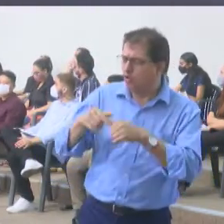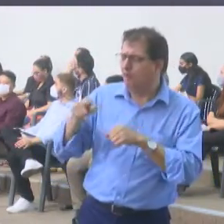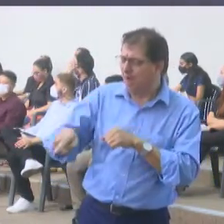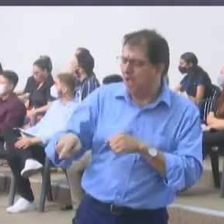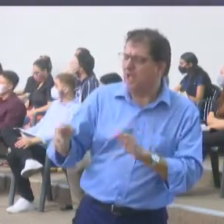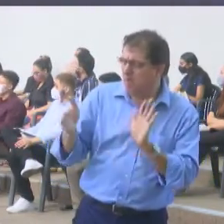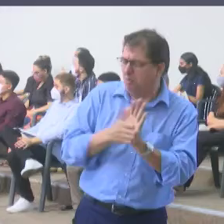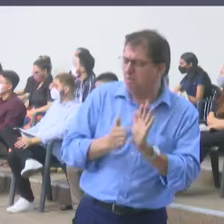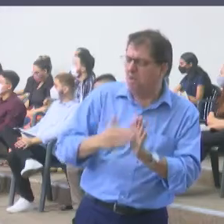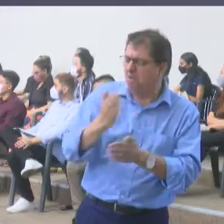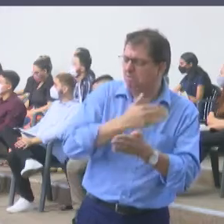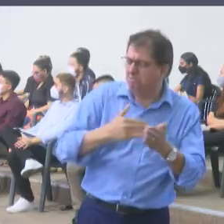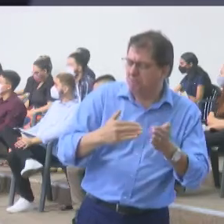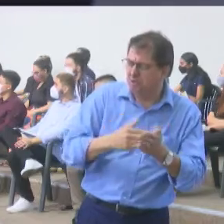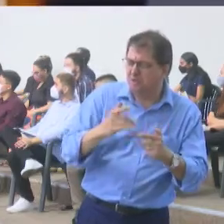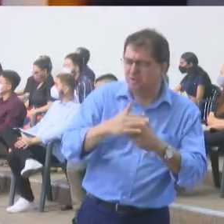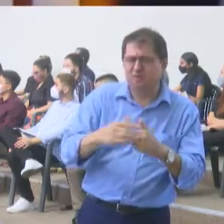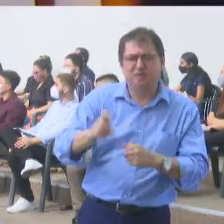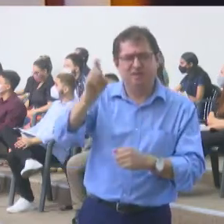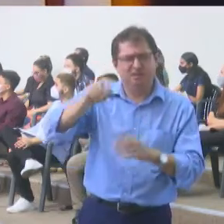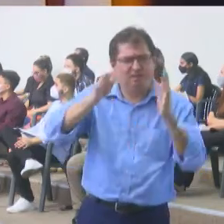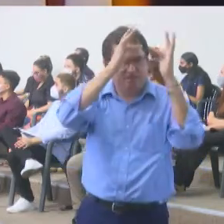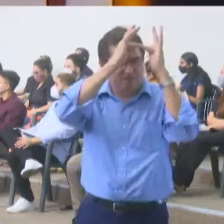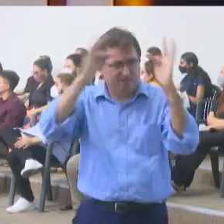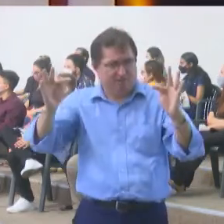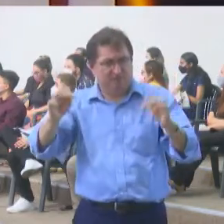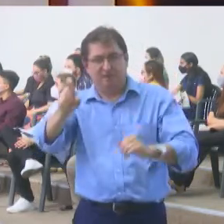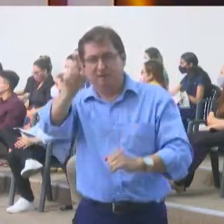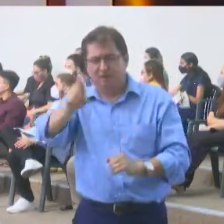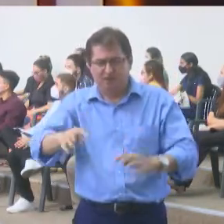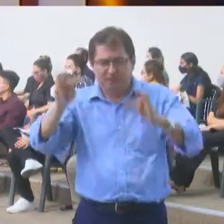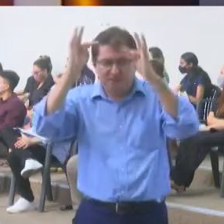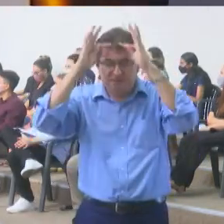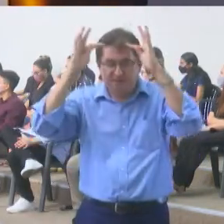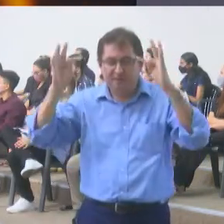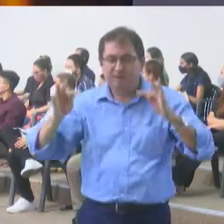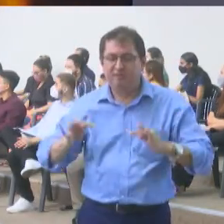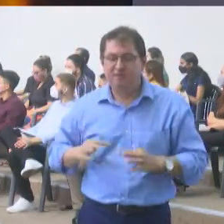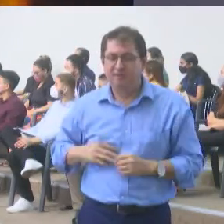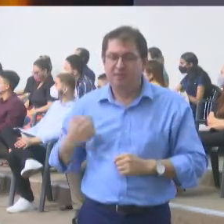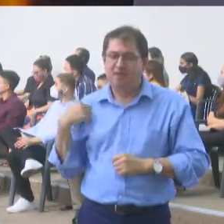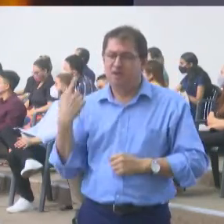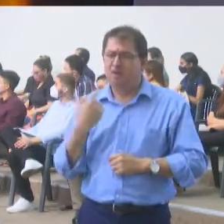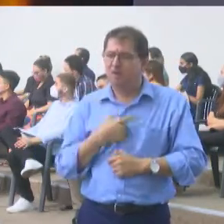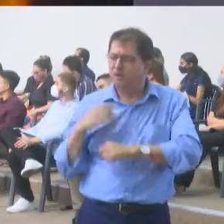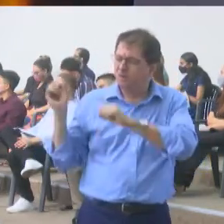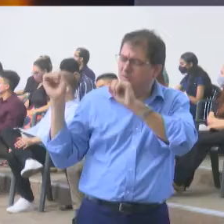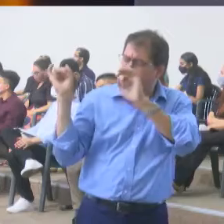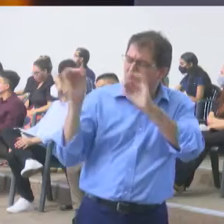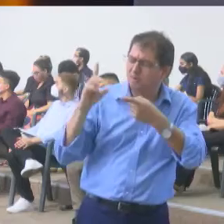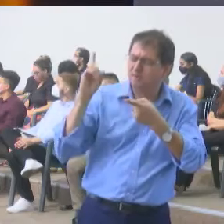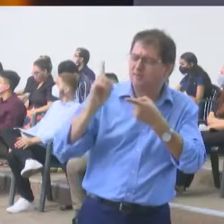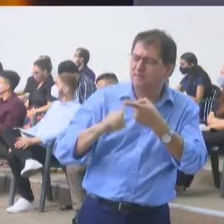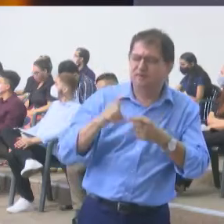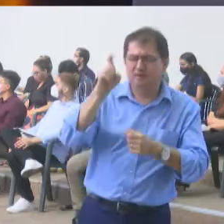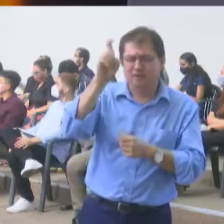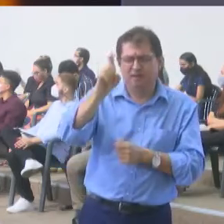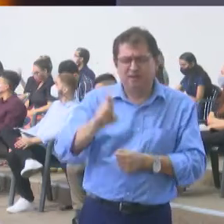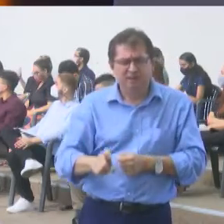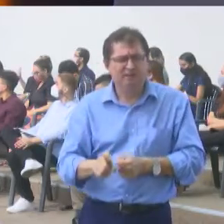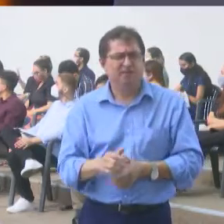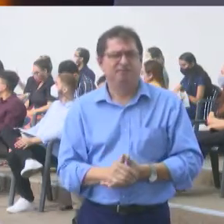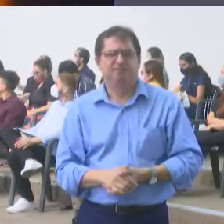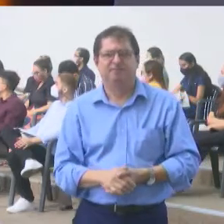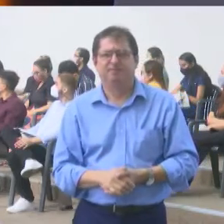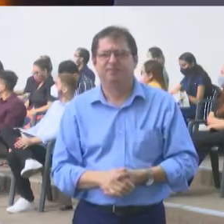assim que as testemunhas estão dizendo: nós somos testemunhas. E nós abençoamos, sejam prósperos, sejam fecundos,